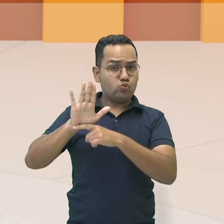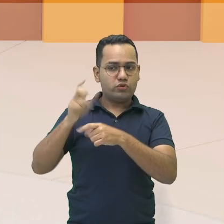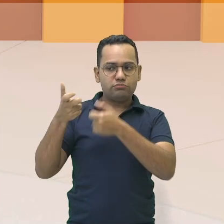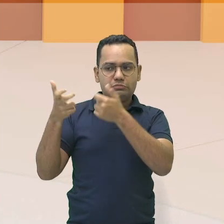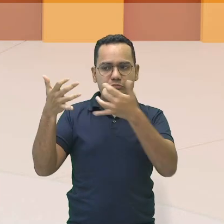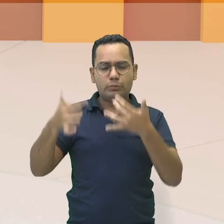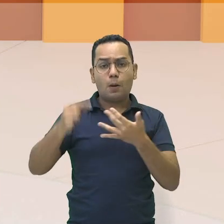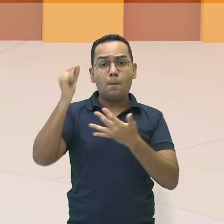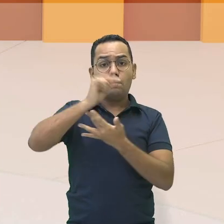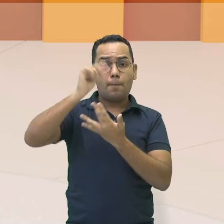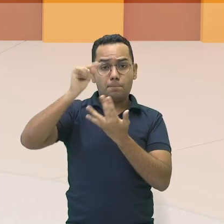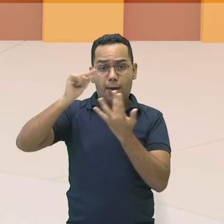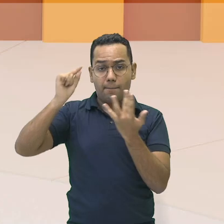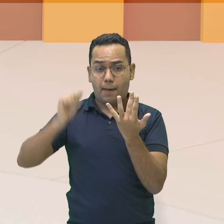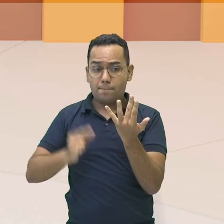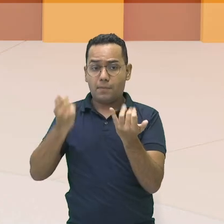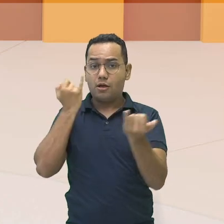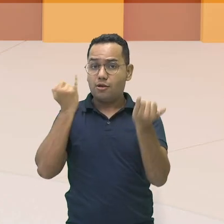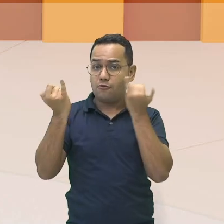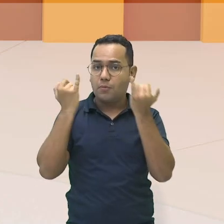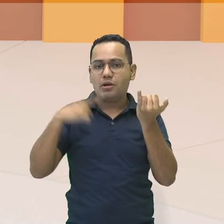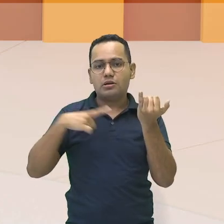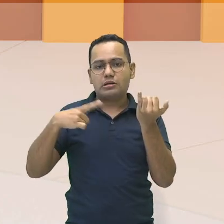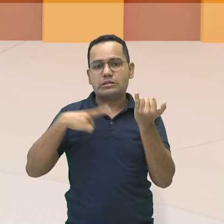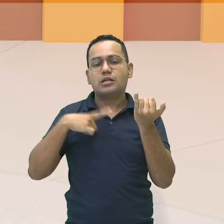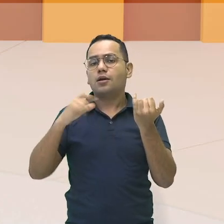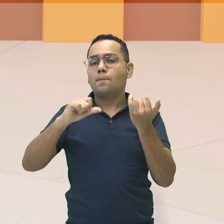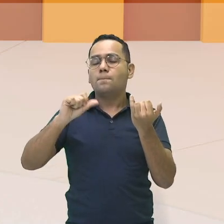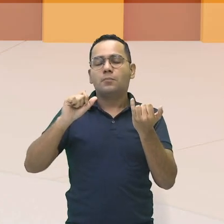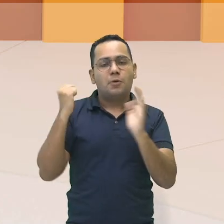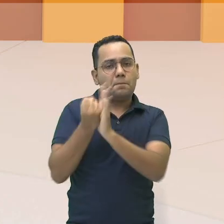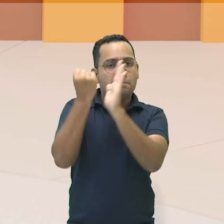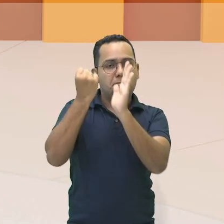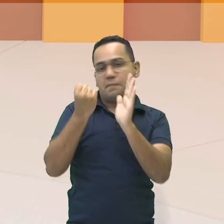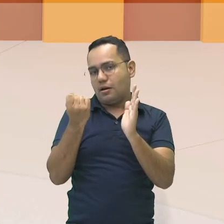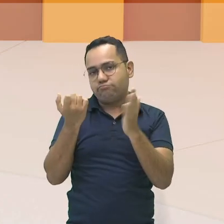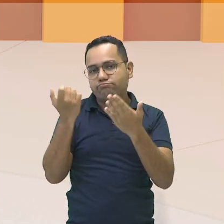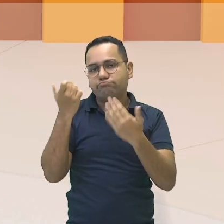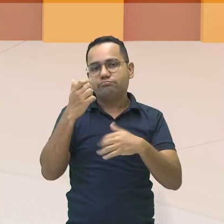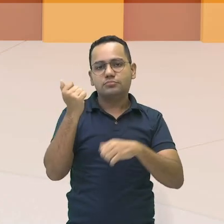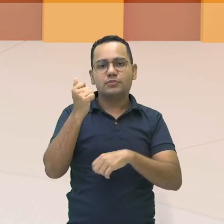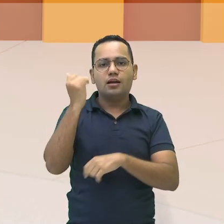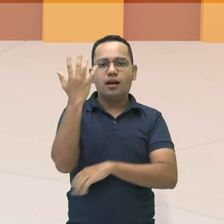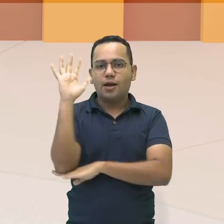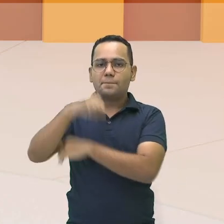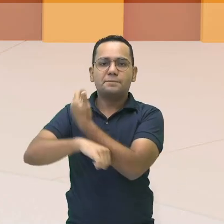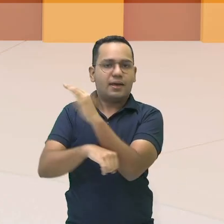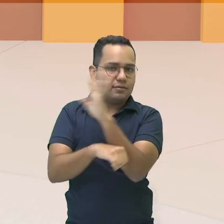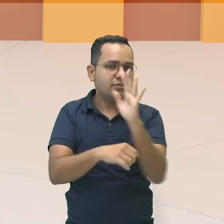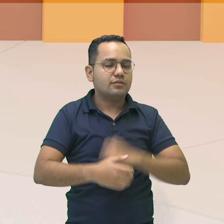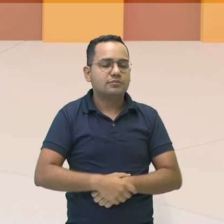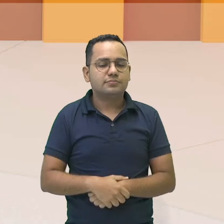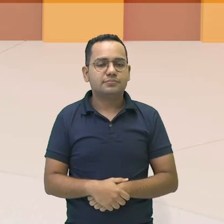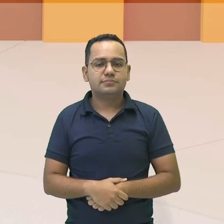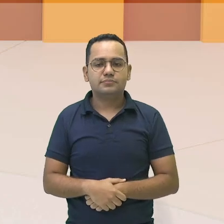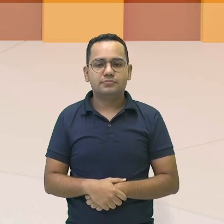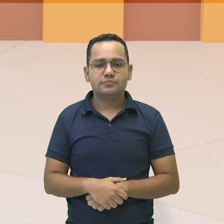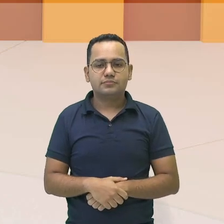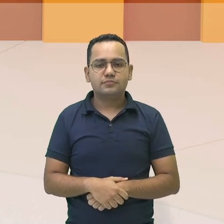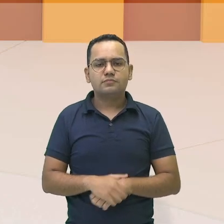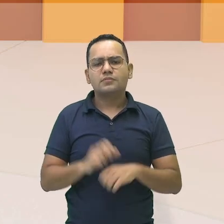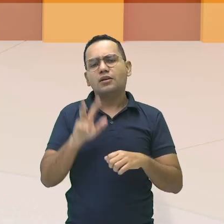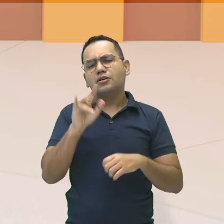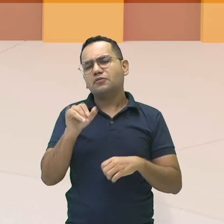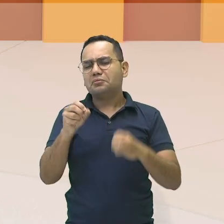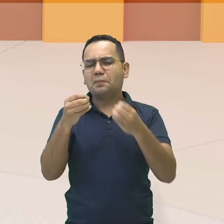humanas que trazem ali impactos ambientais, né, que comprometem ali o meio ambiente e, consequentemente, comprometem também